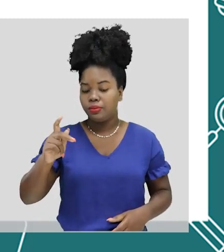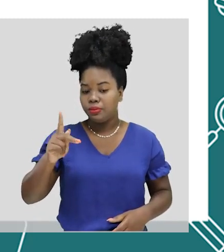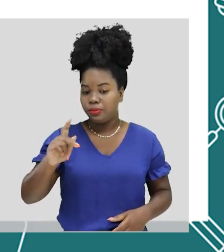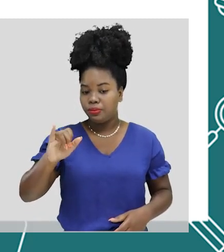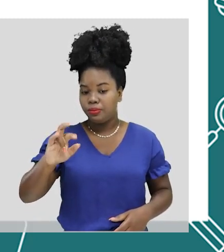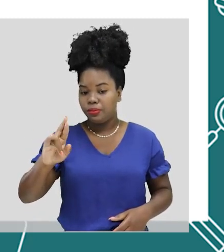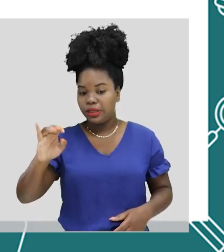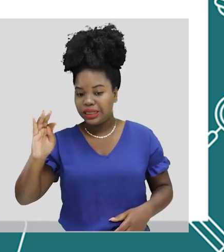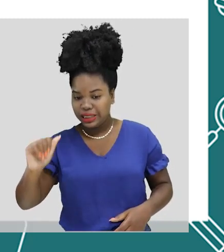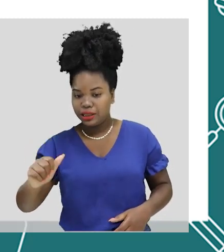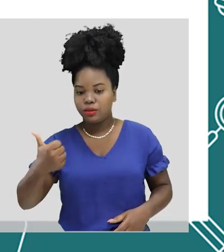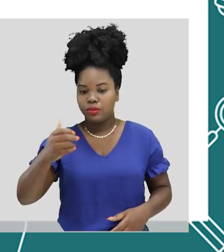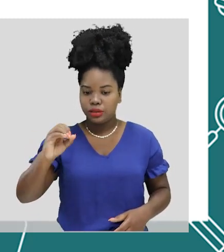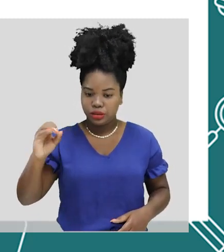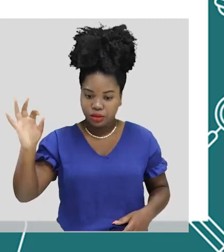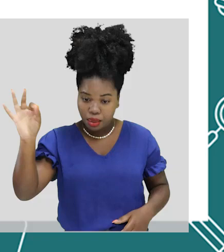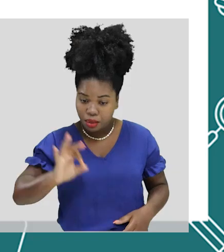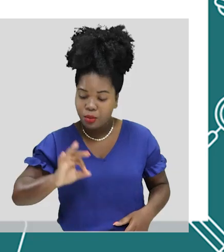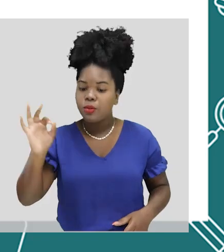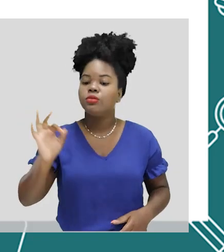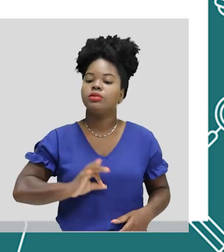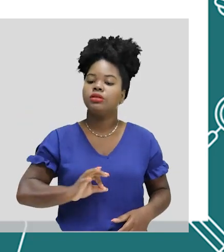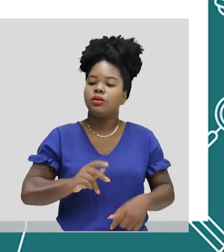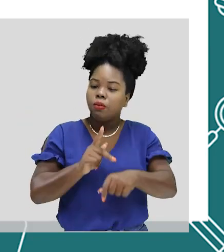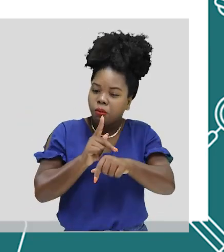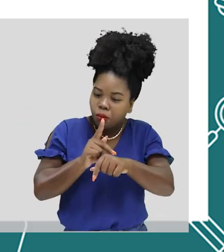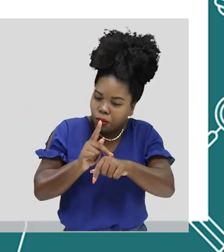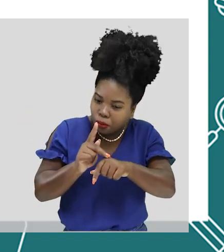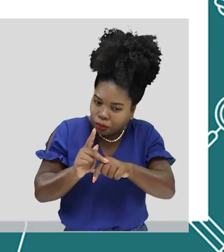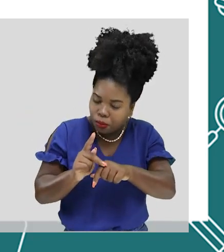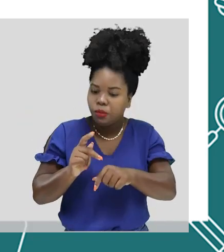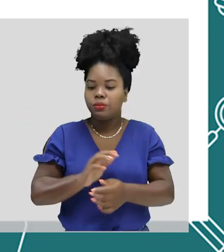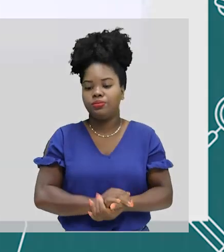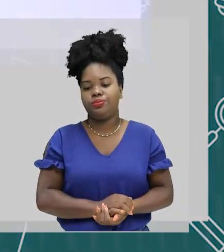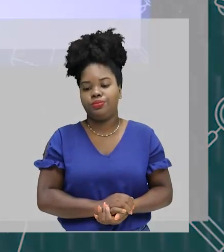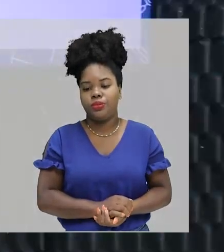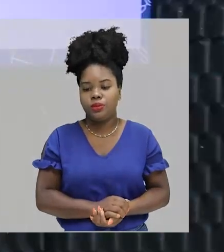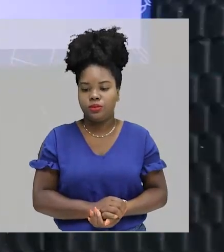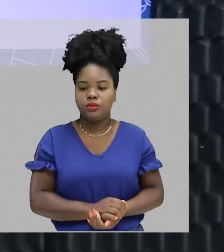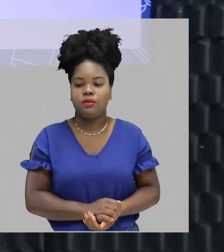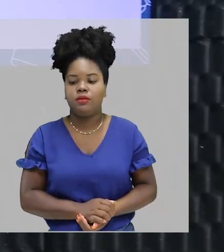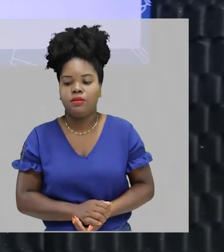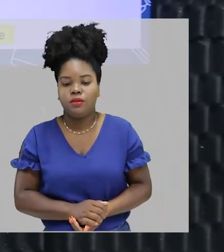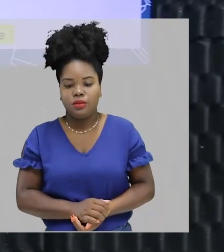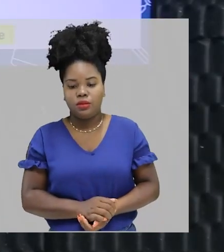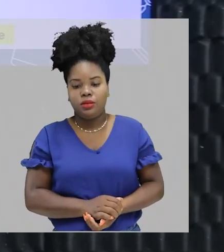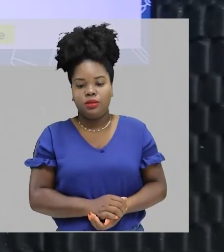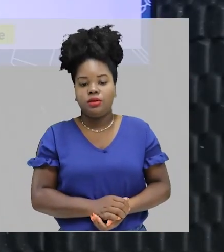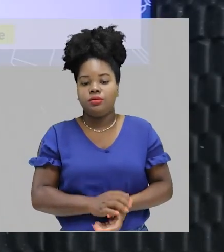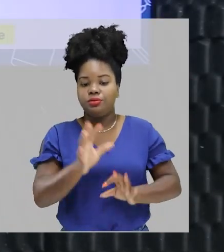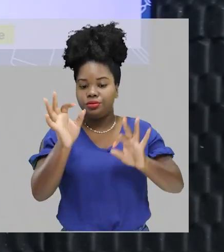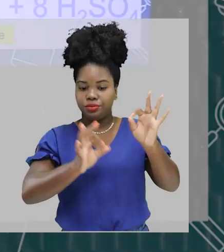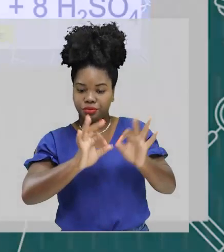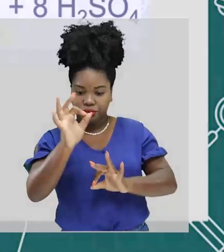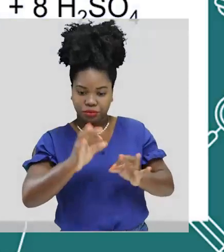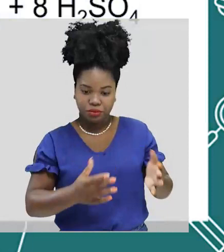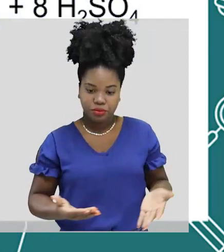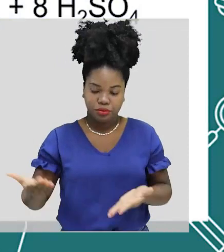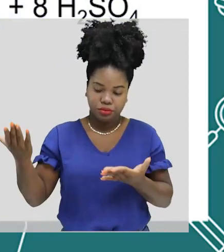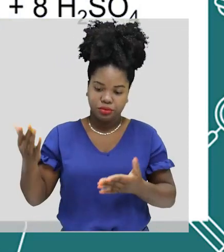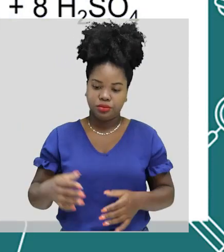meio do processo equacionado acima, ou seja, no slide anterior? Então, vamos à